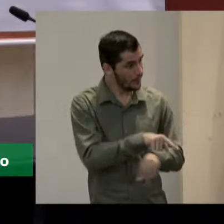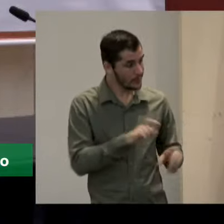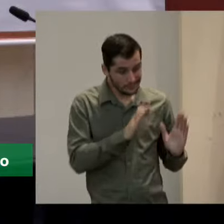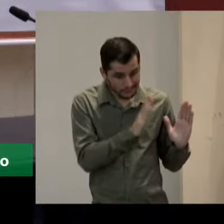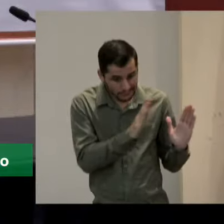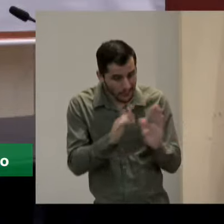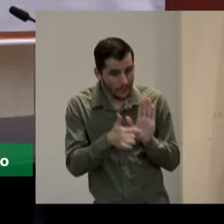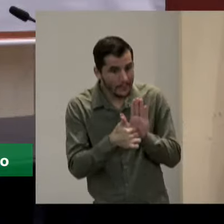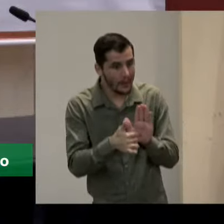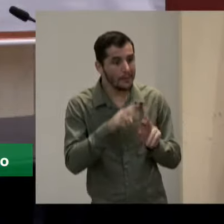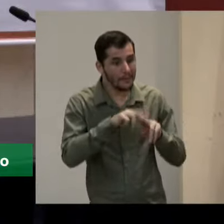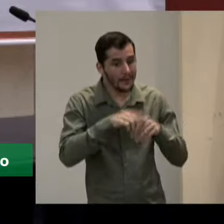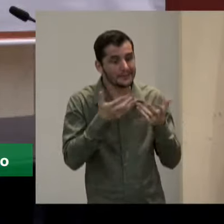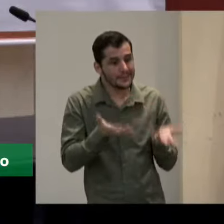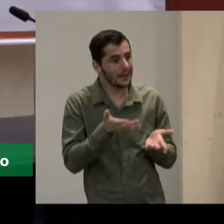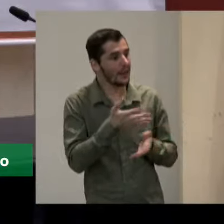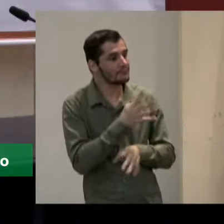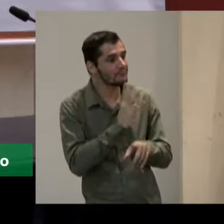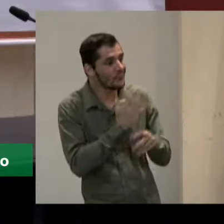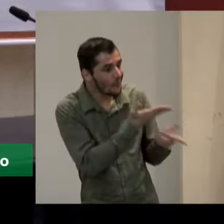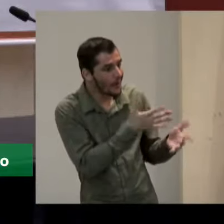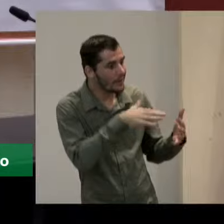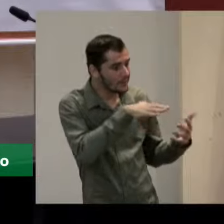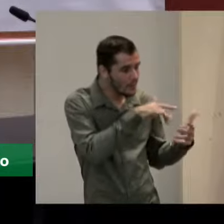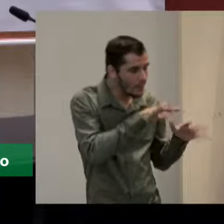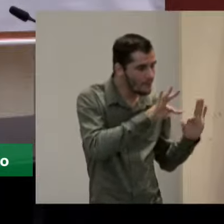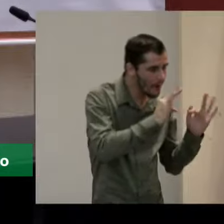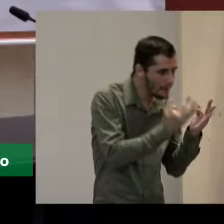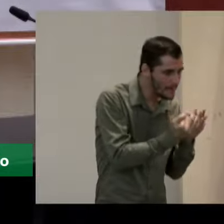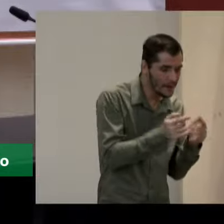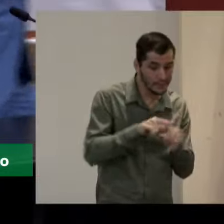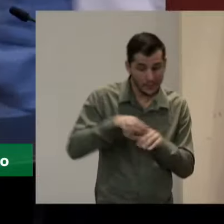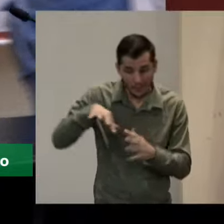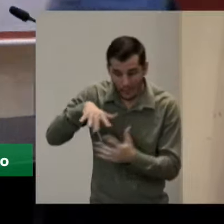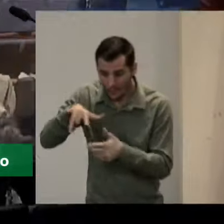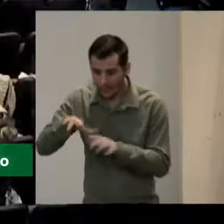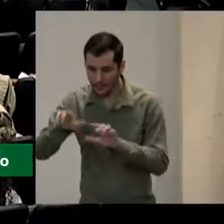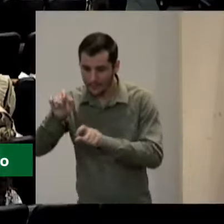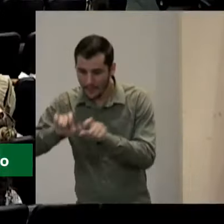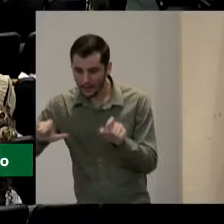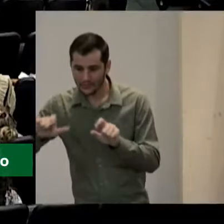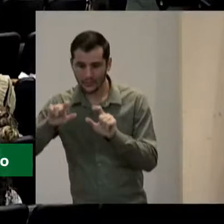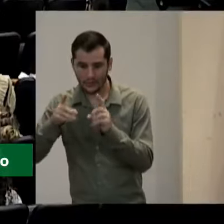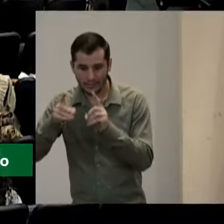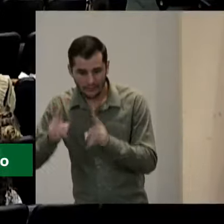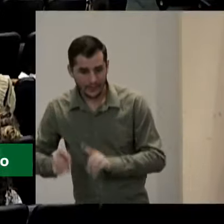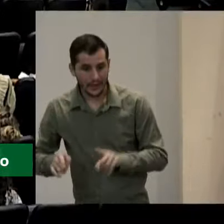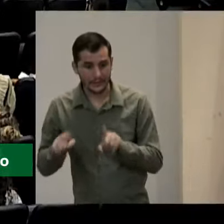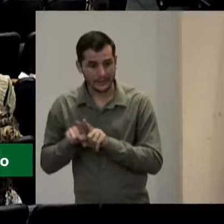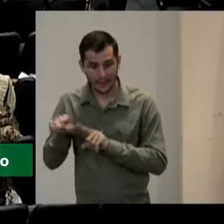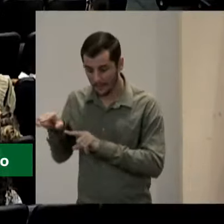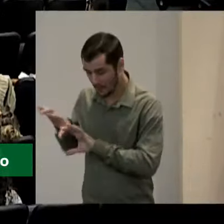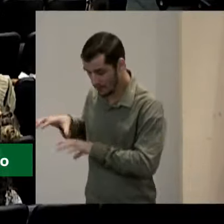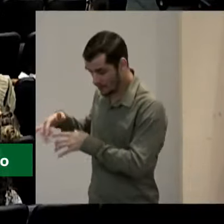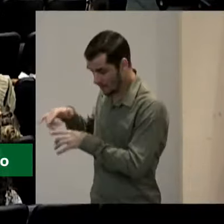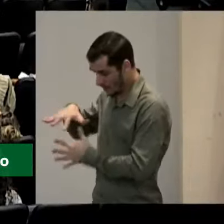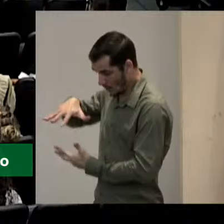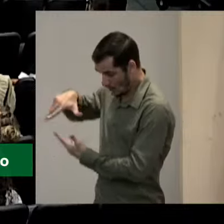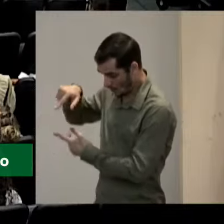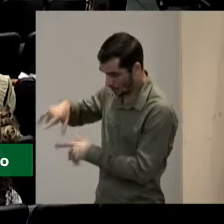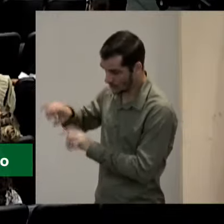conheçam esse mundo da família, esse mundo da pessoa com deficiência e esse mundo do Estado, que no caso aqui da escola são